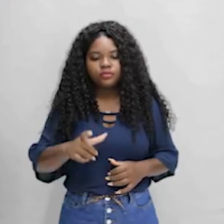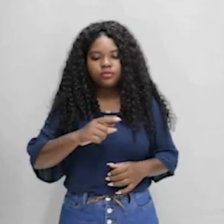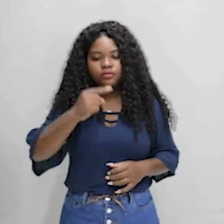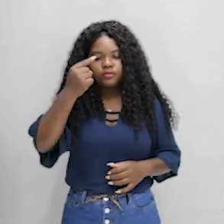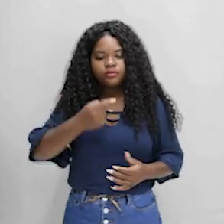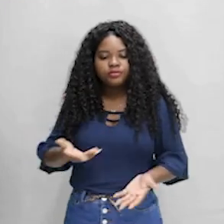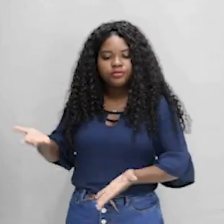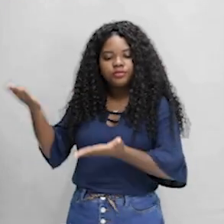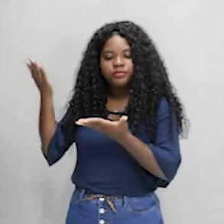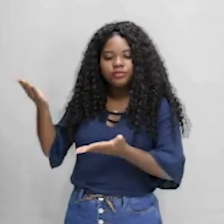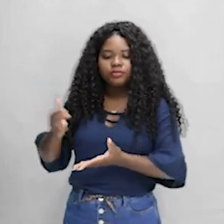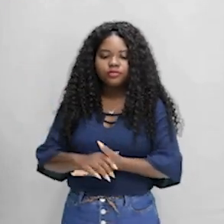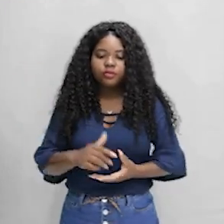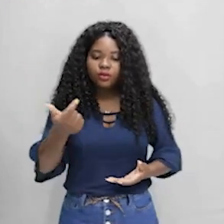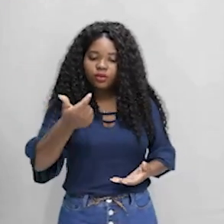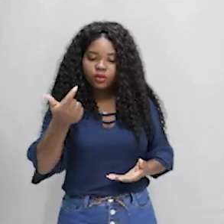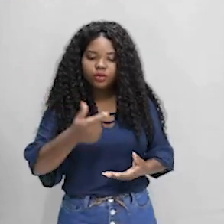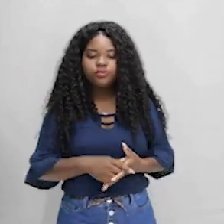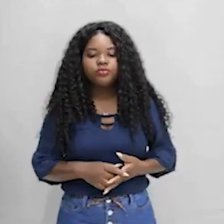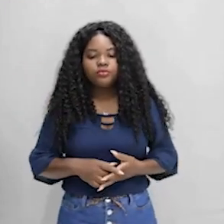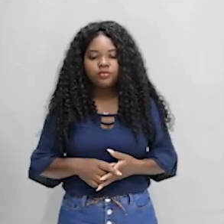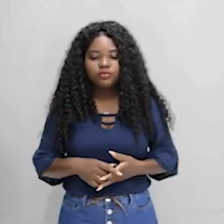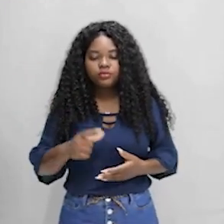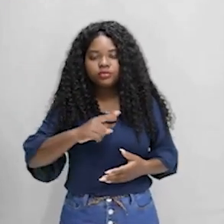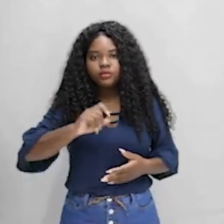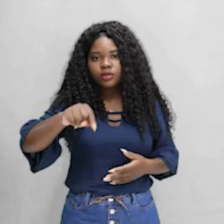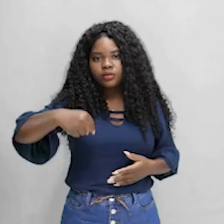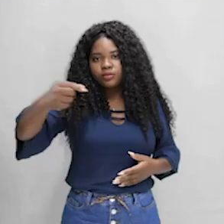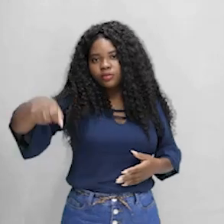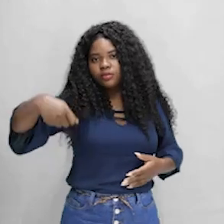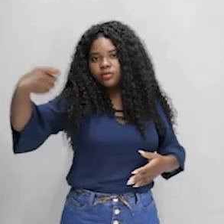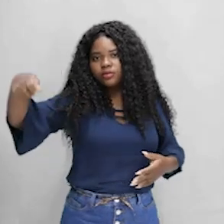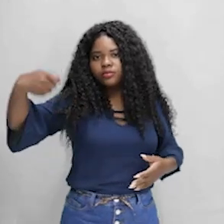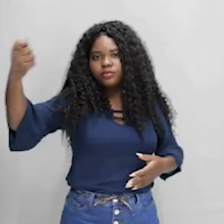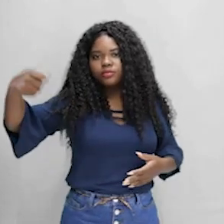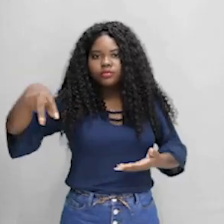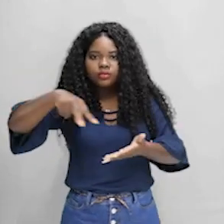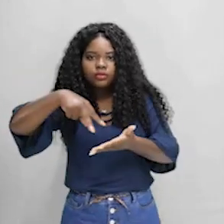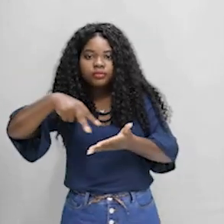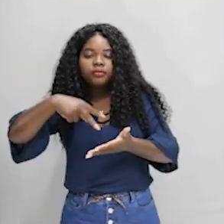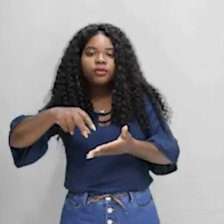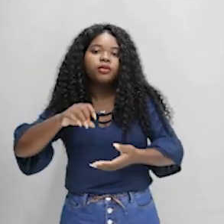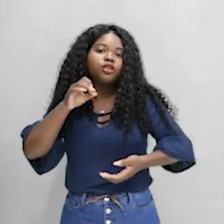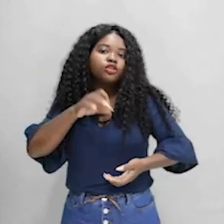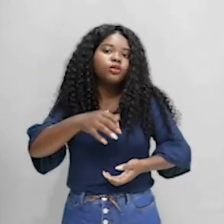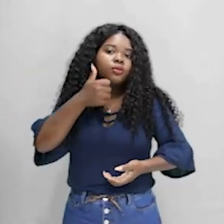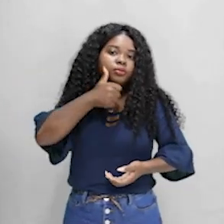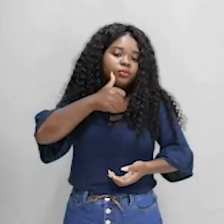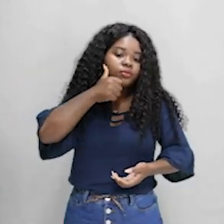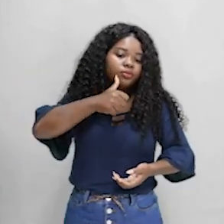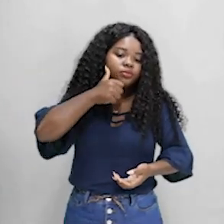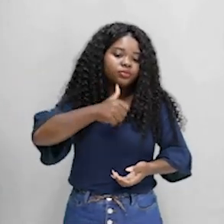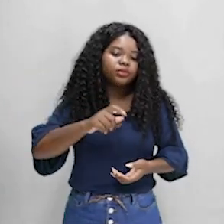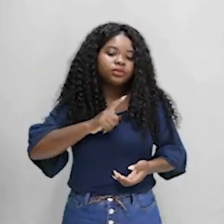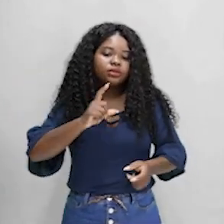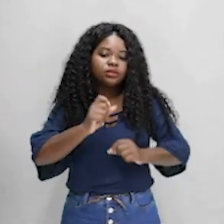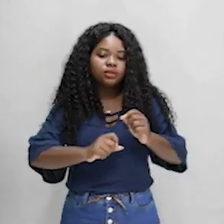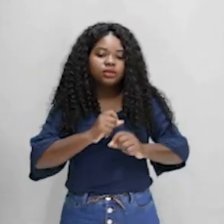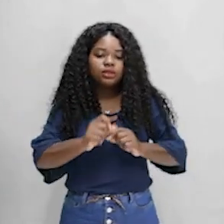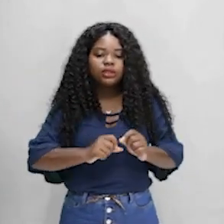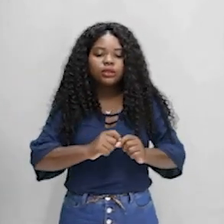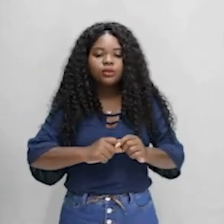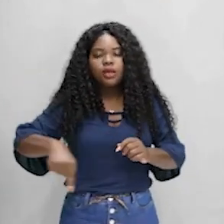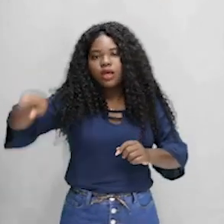ginástica rítmica, que é uma modalidade, está aqui do lado, ó, especificamente feminina, que as atletas utilizam as massas,